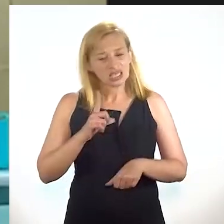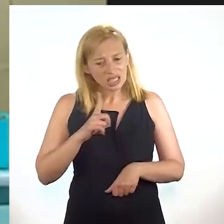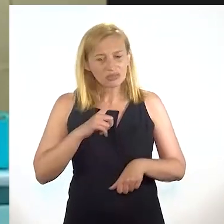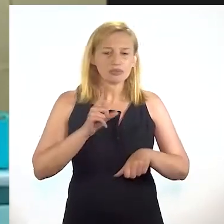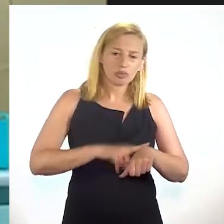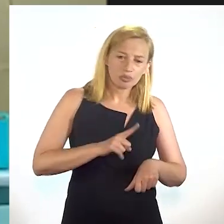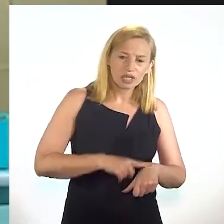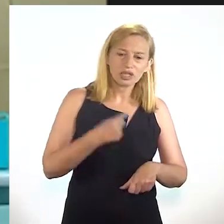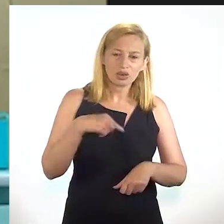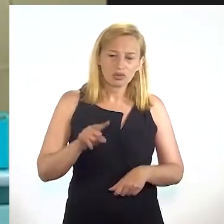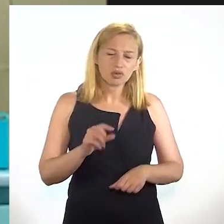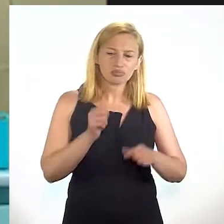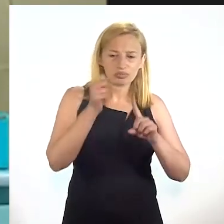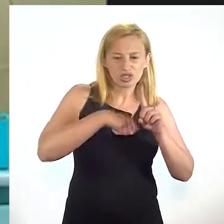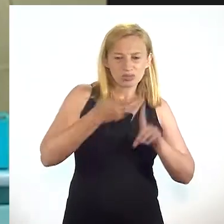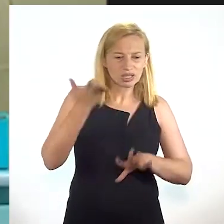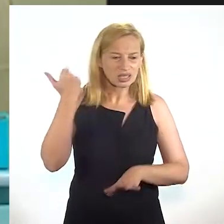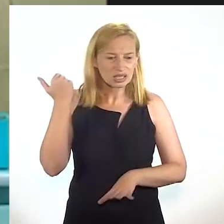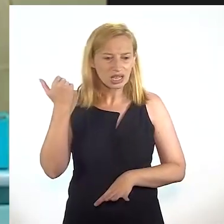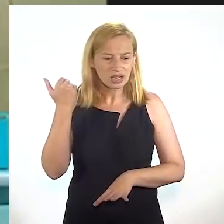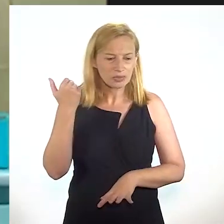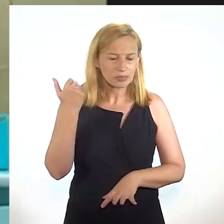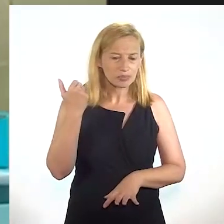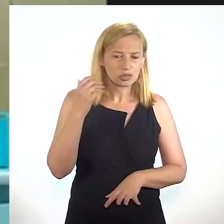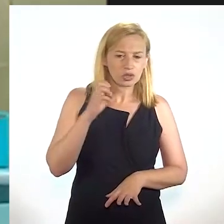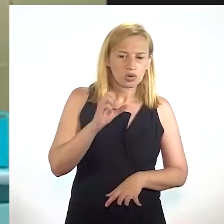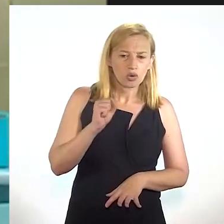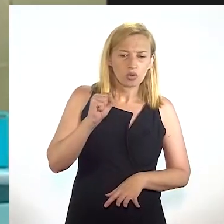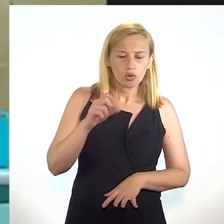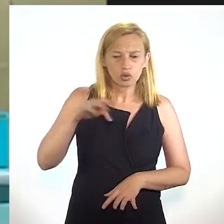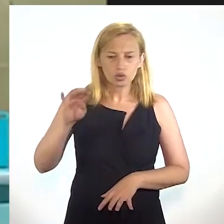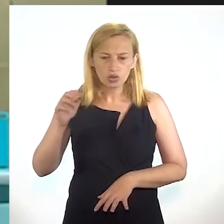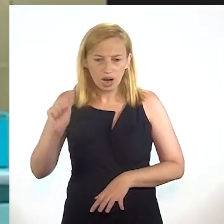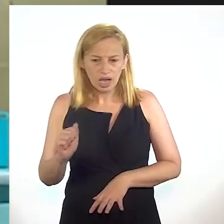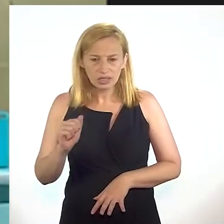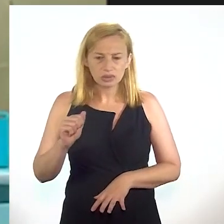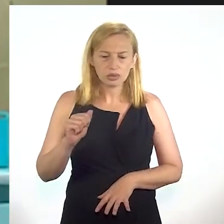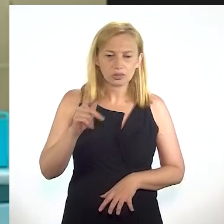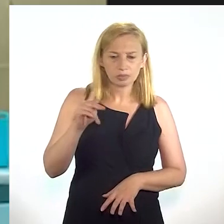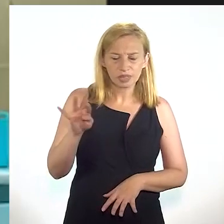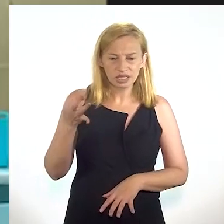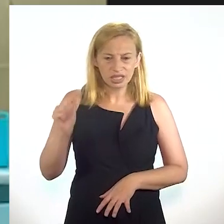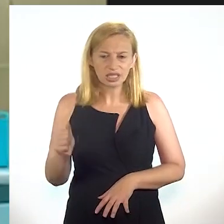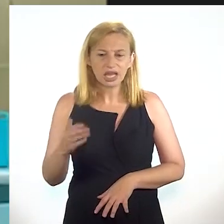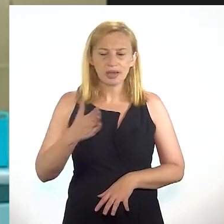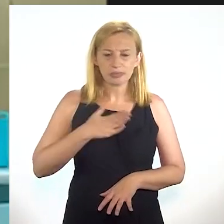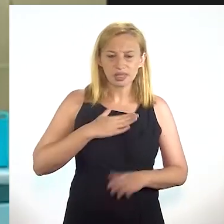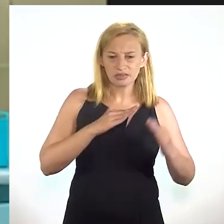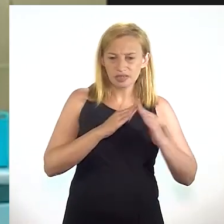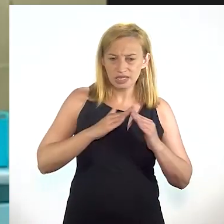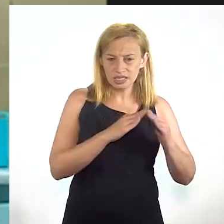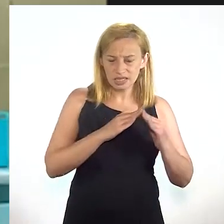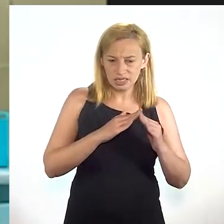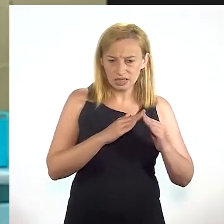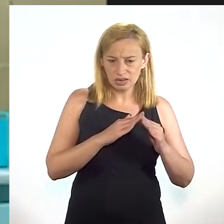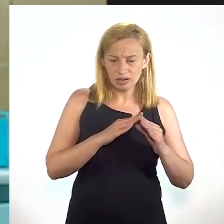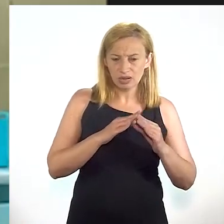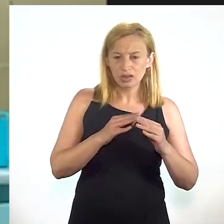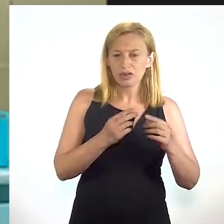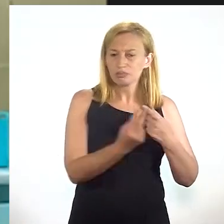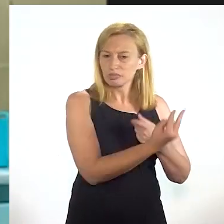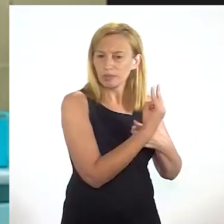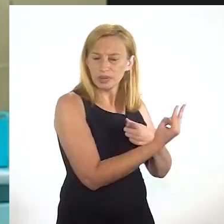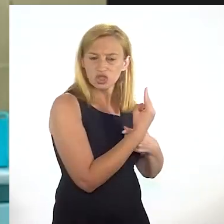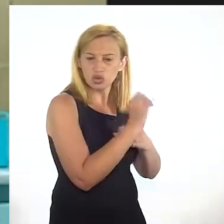Eu tive até um momento que, assim, quando eu participei no mês passado com o consulado britânico, a minha vizinha me